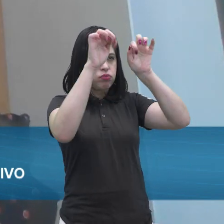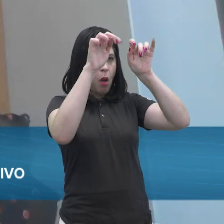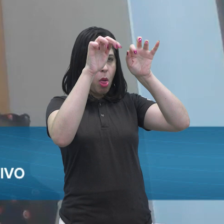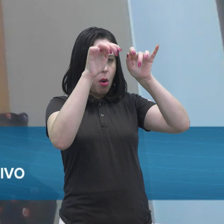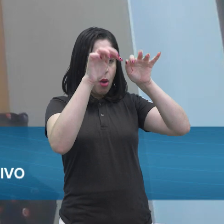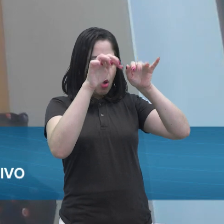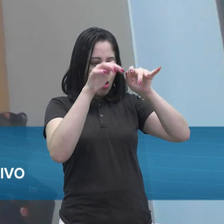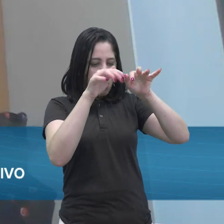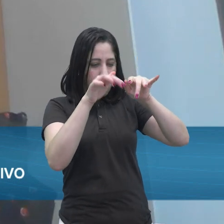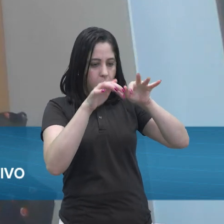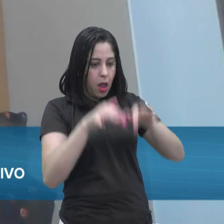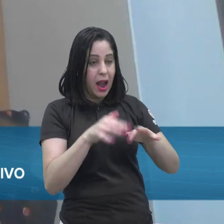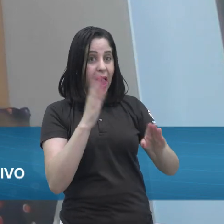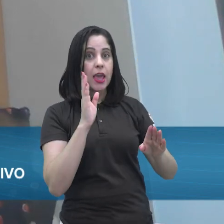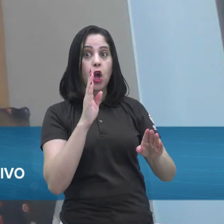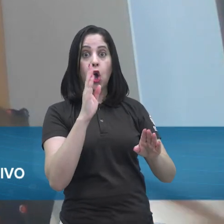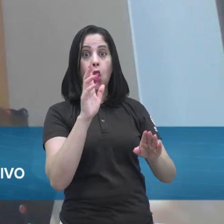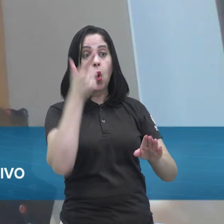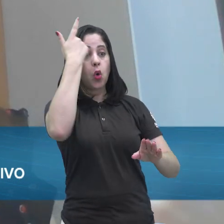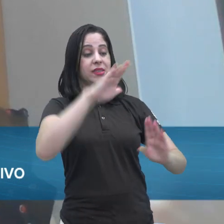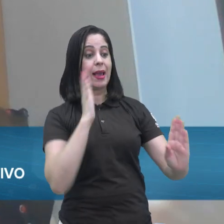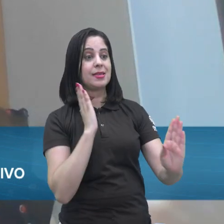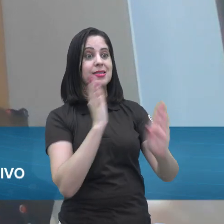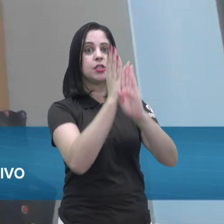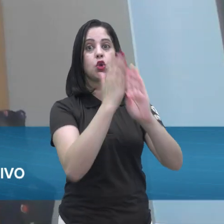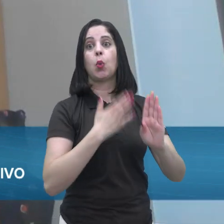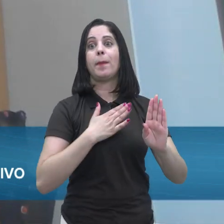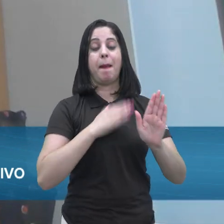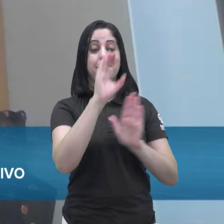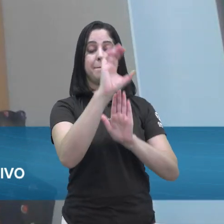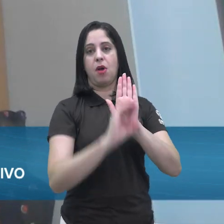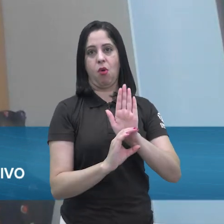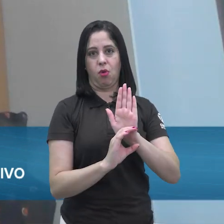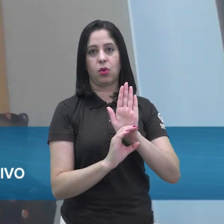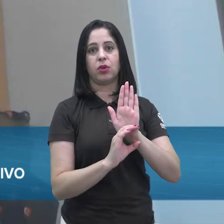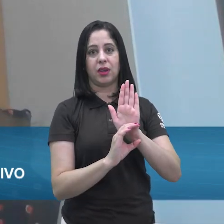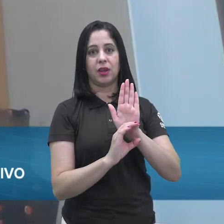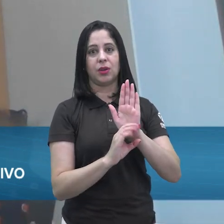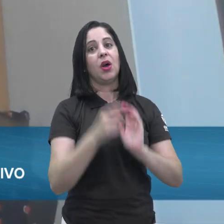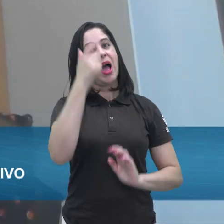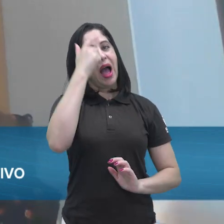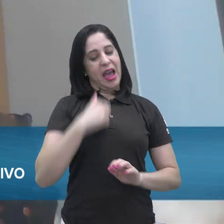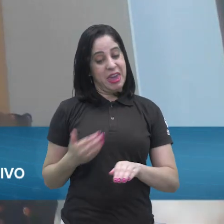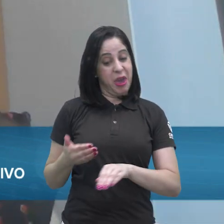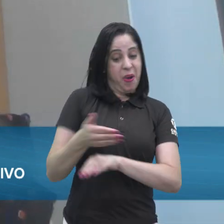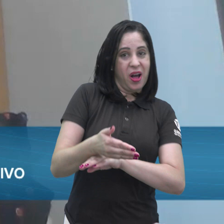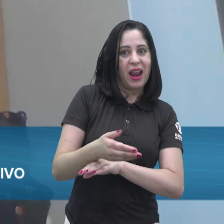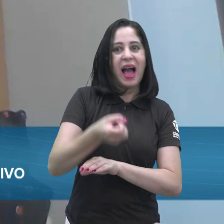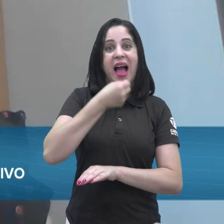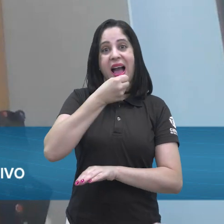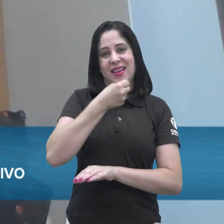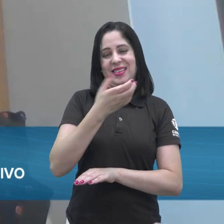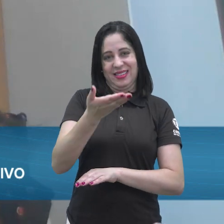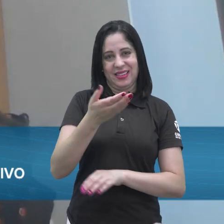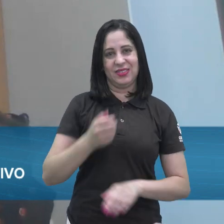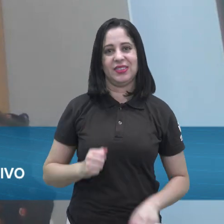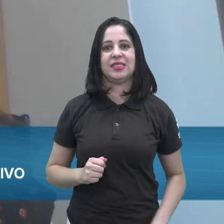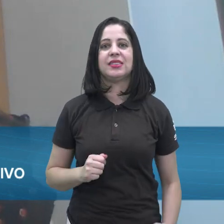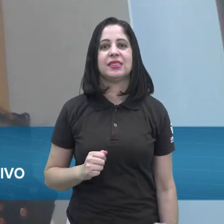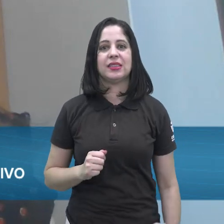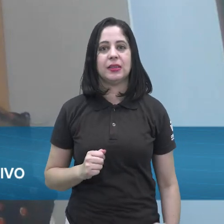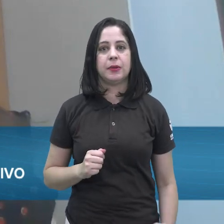as inteligências artificiais vão conseguir fazer a leitura do meu currículo e me fazer participar desses